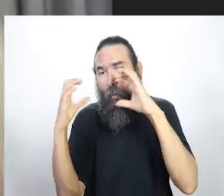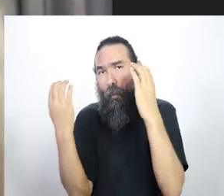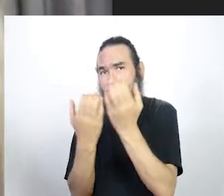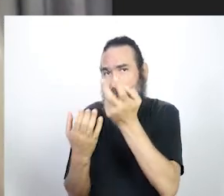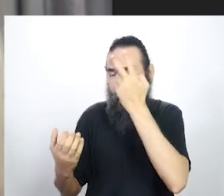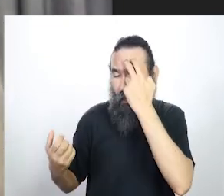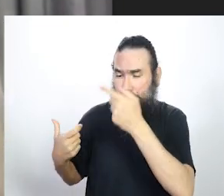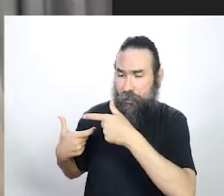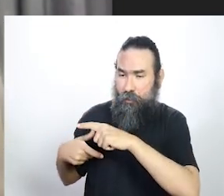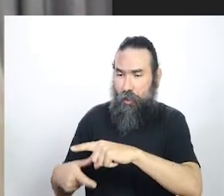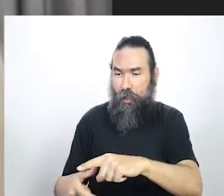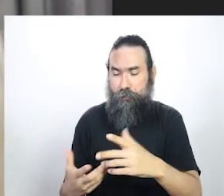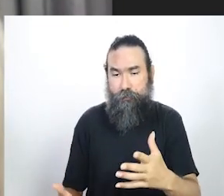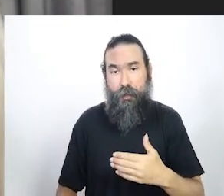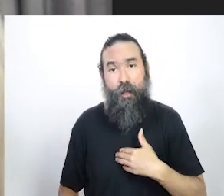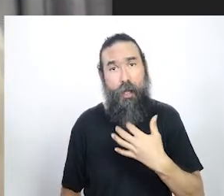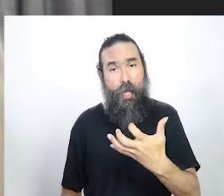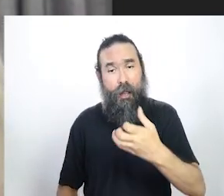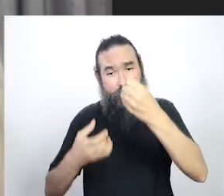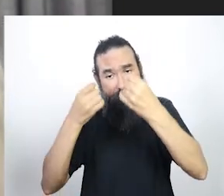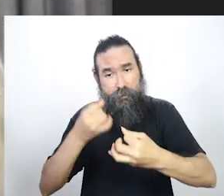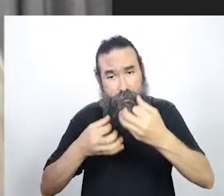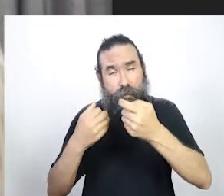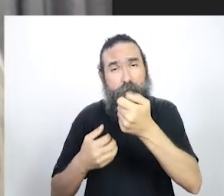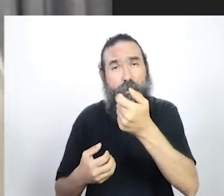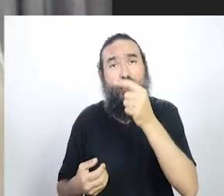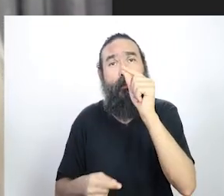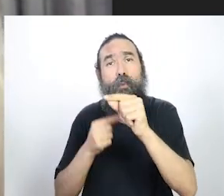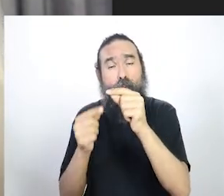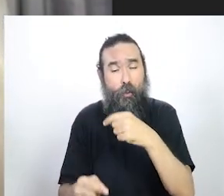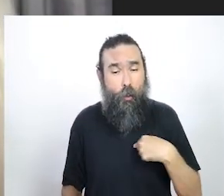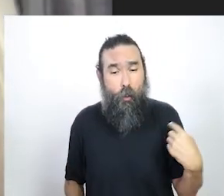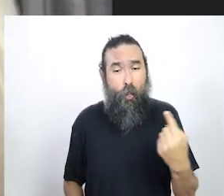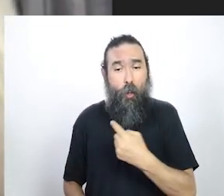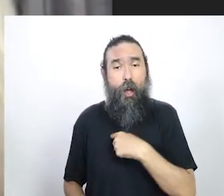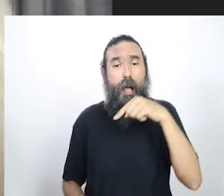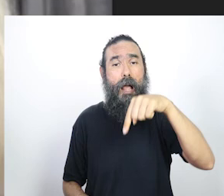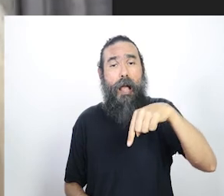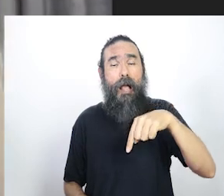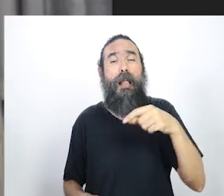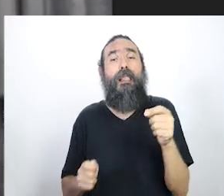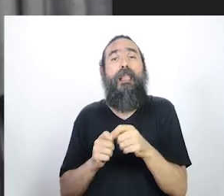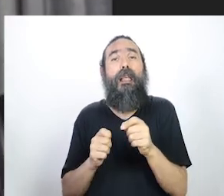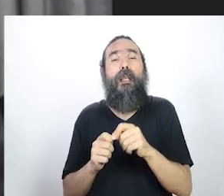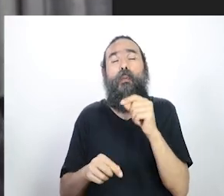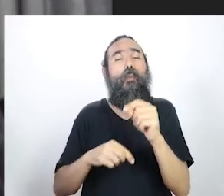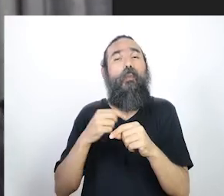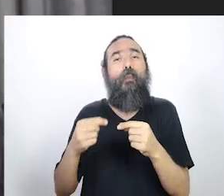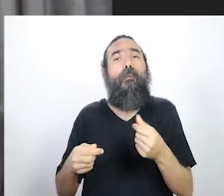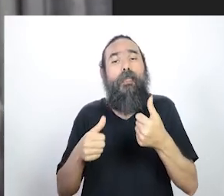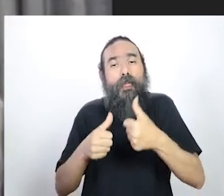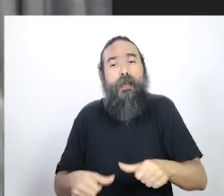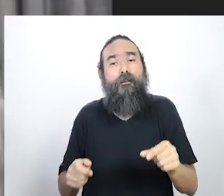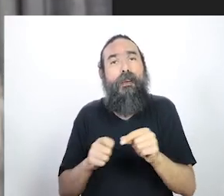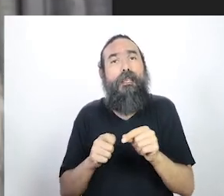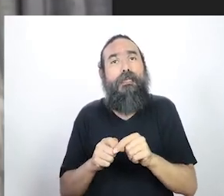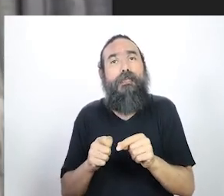falar um pouquinho, compartilhar um pouquinho das ações que a gente tem feito, né? No